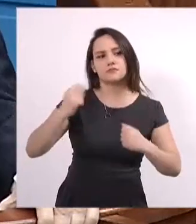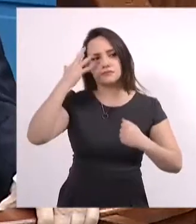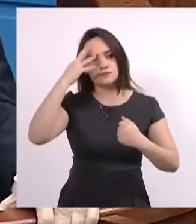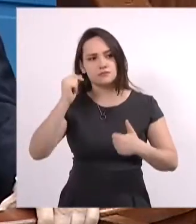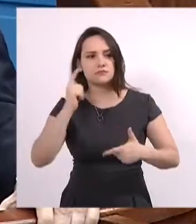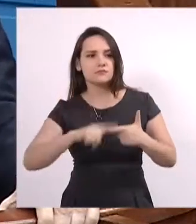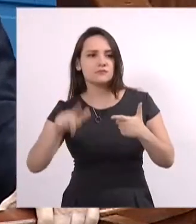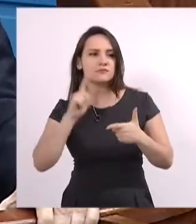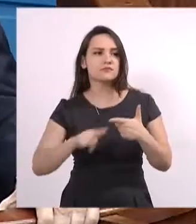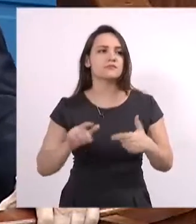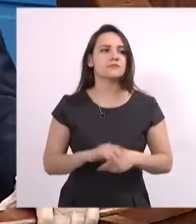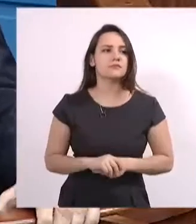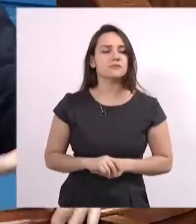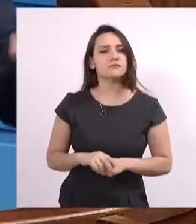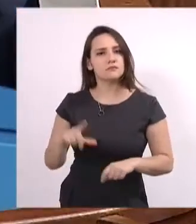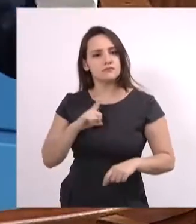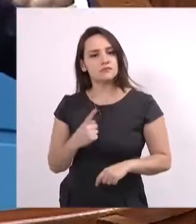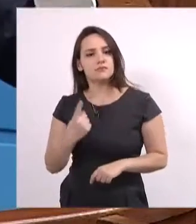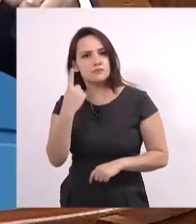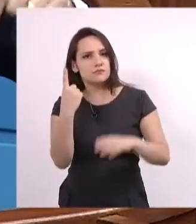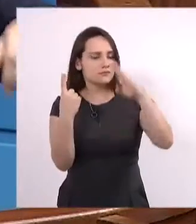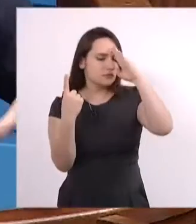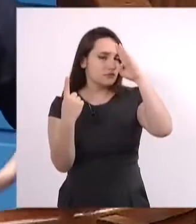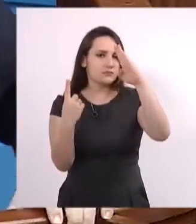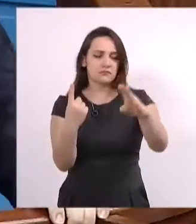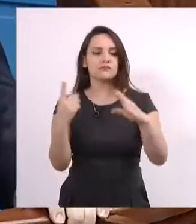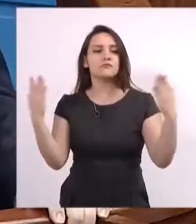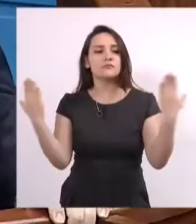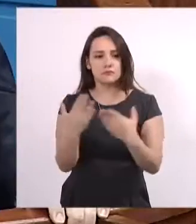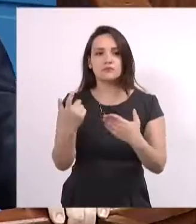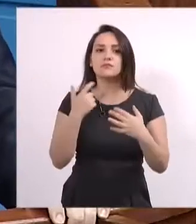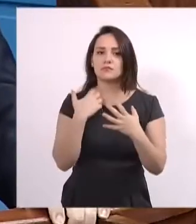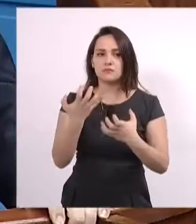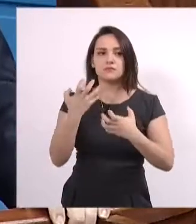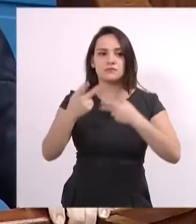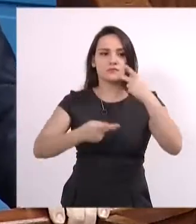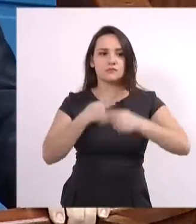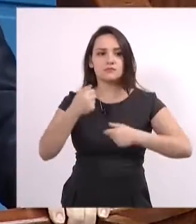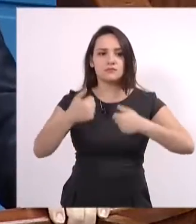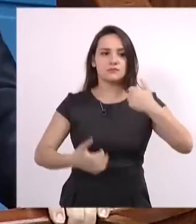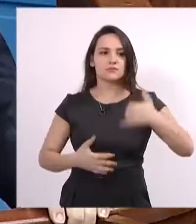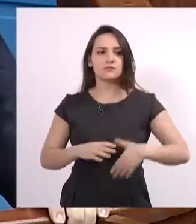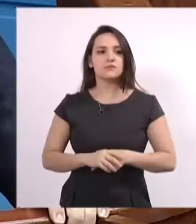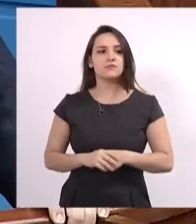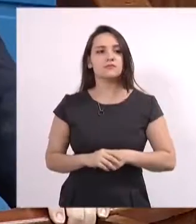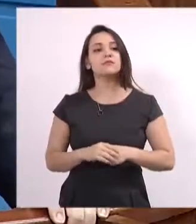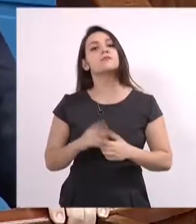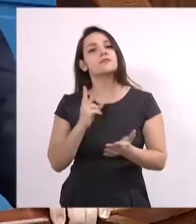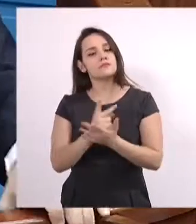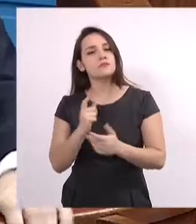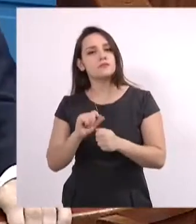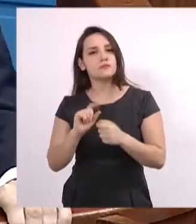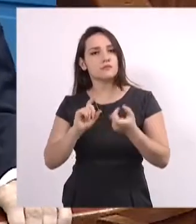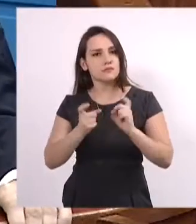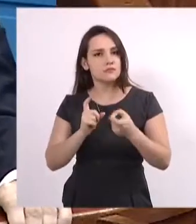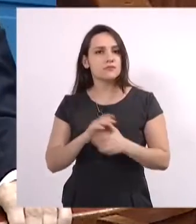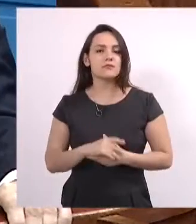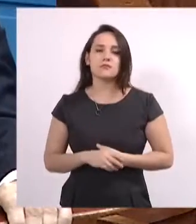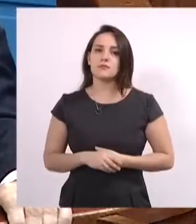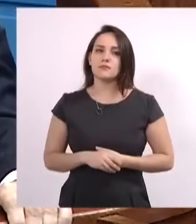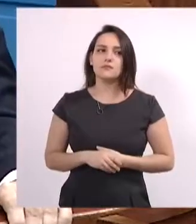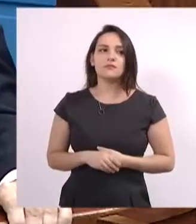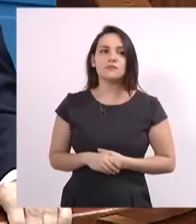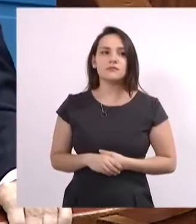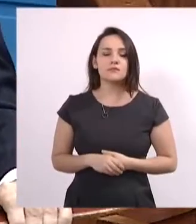enfrentado, um problema que nós estamos trazendo para essa casa, fazendo reuniões, e